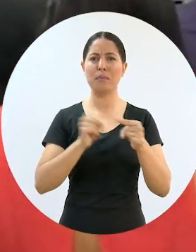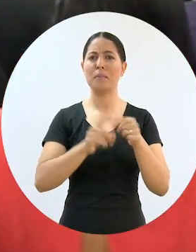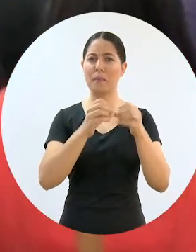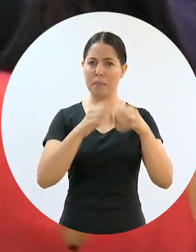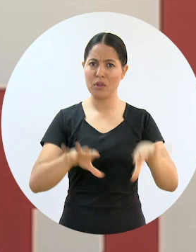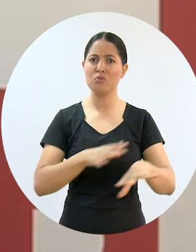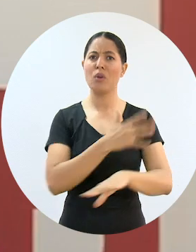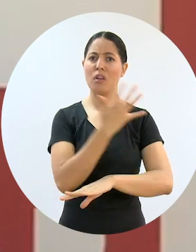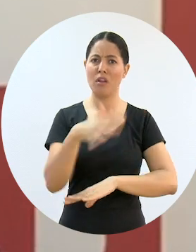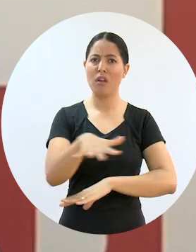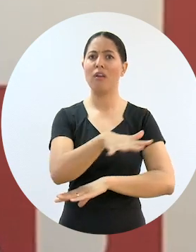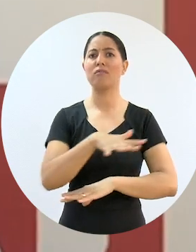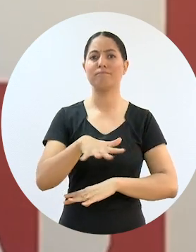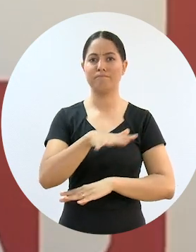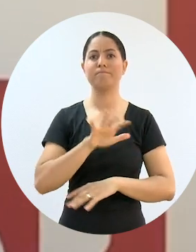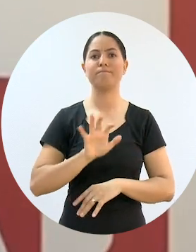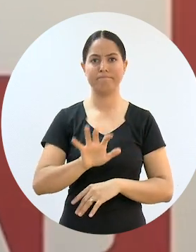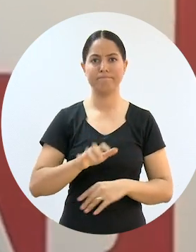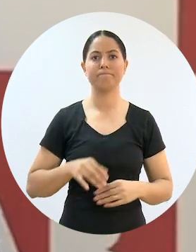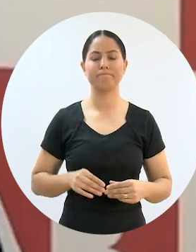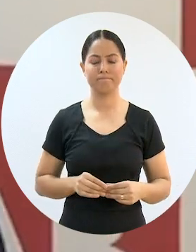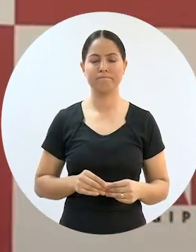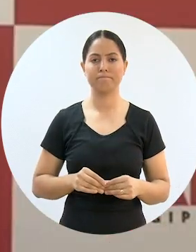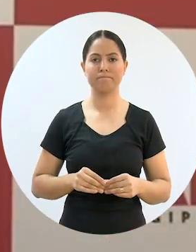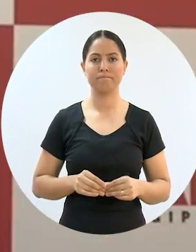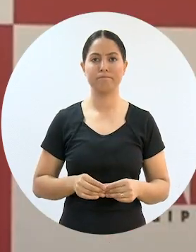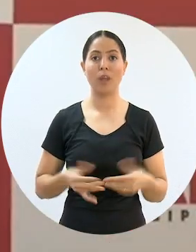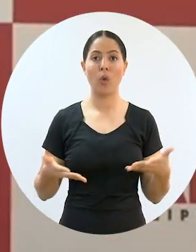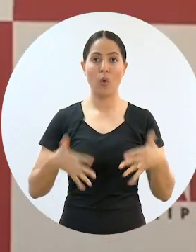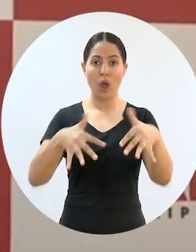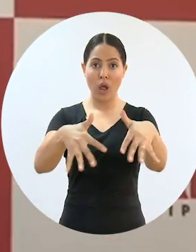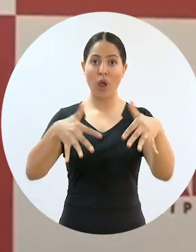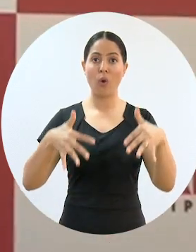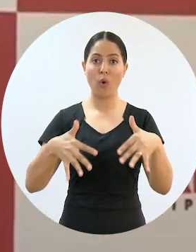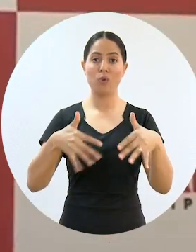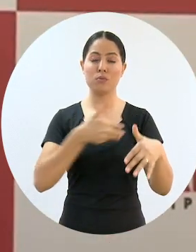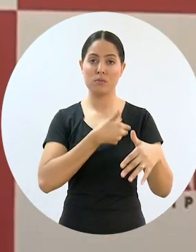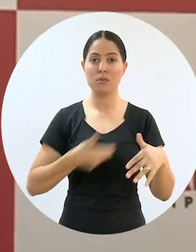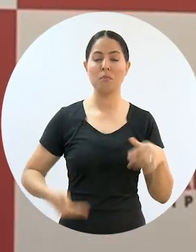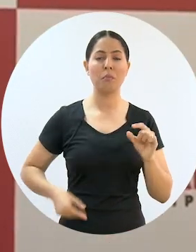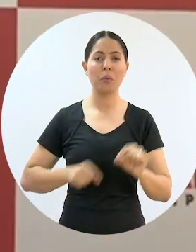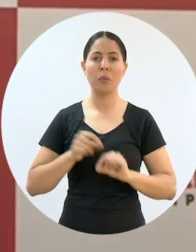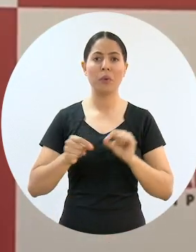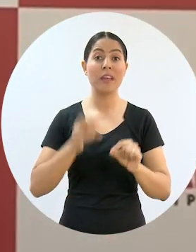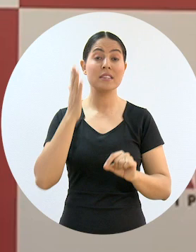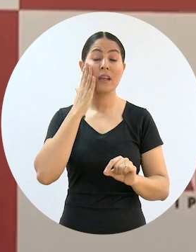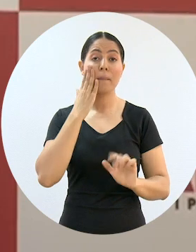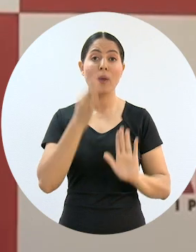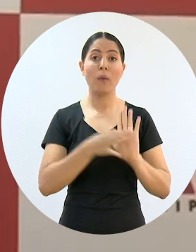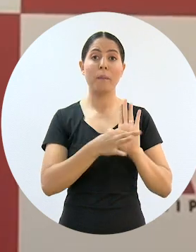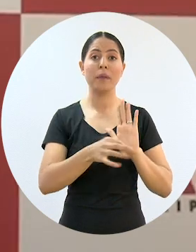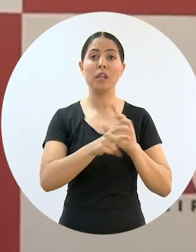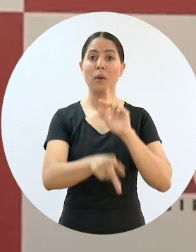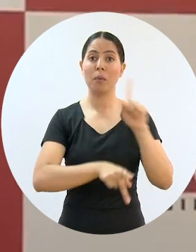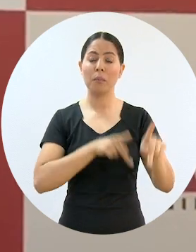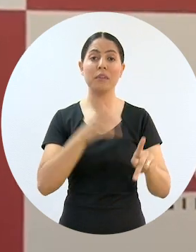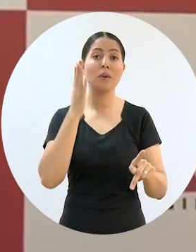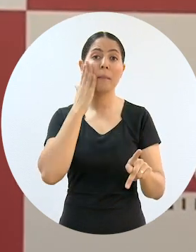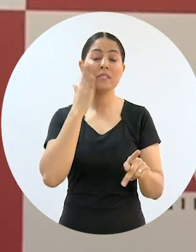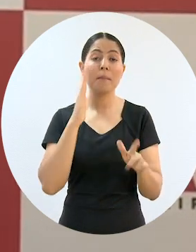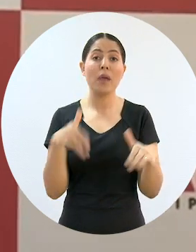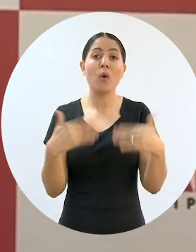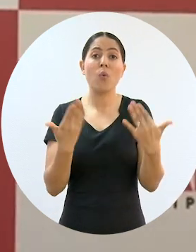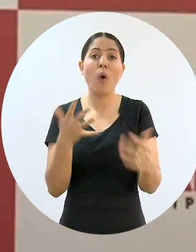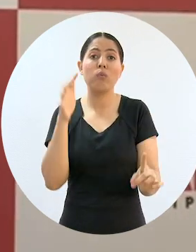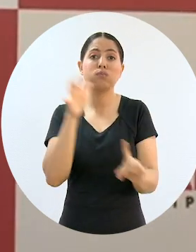impactos ambientais e sociais da região. Fizemos essa audiência pública para ouvir a comunidade para saber qual o impacto que